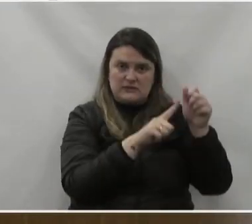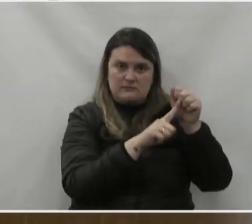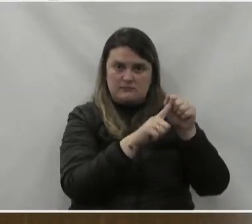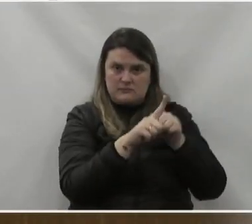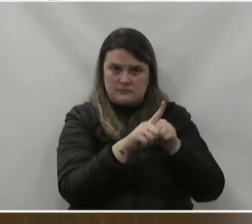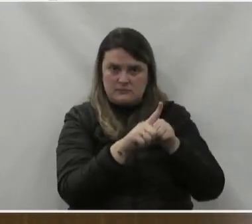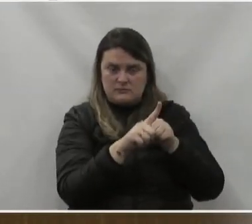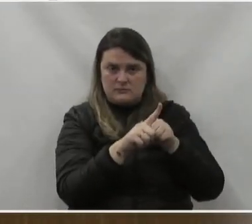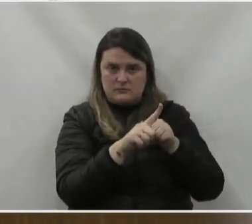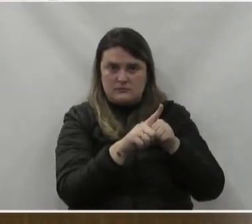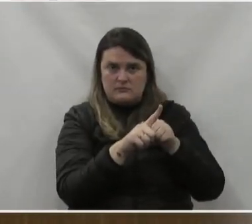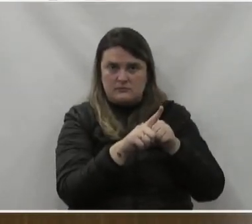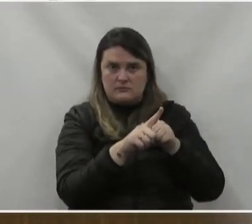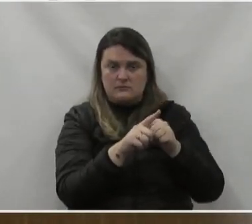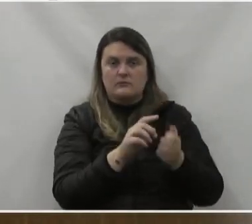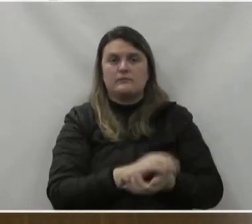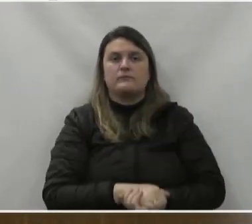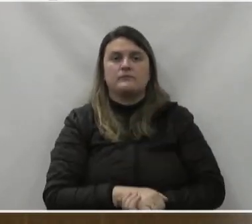trabalho,